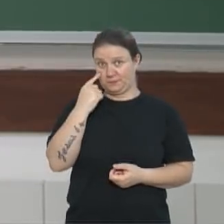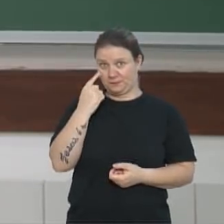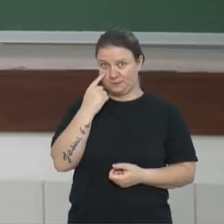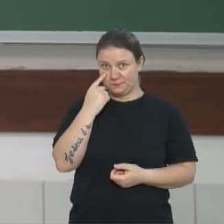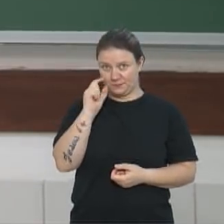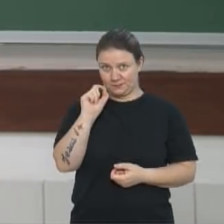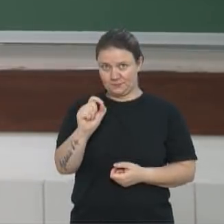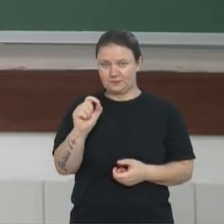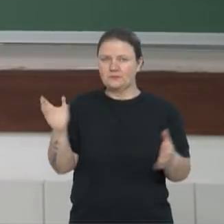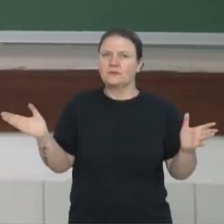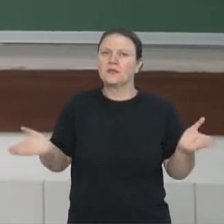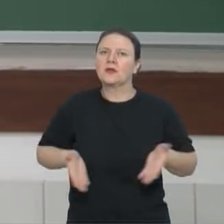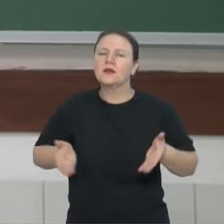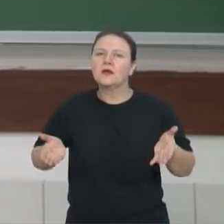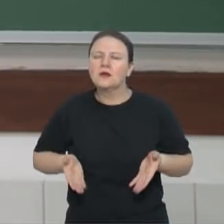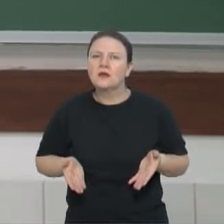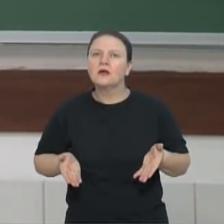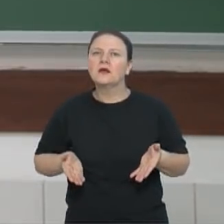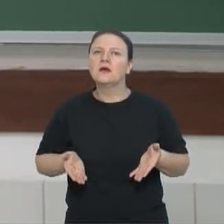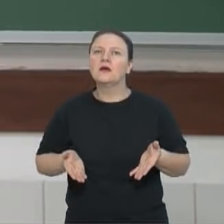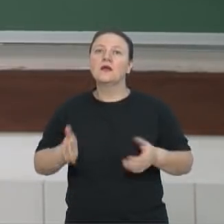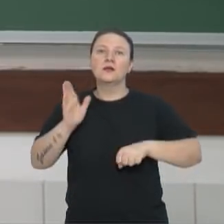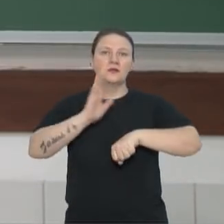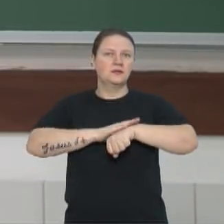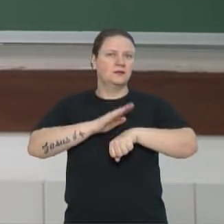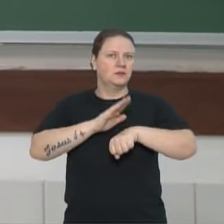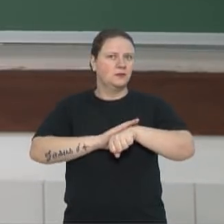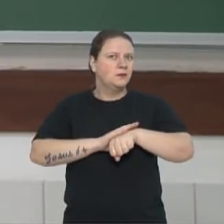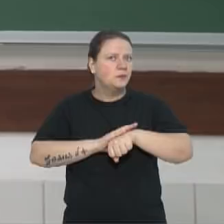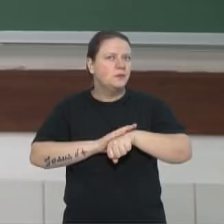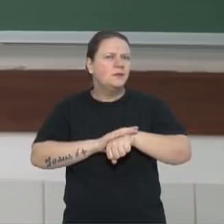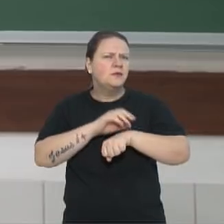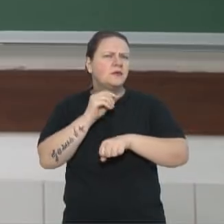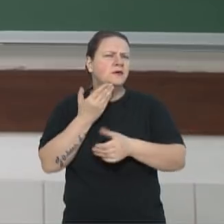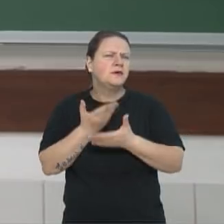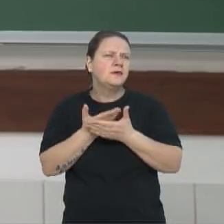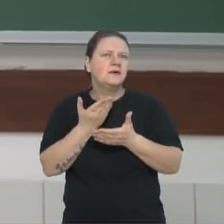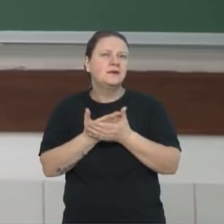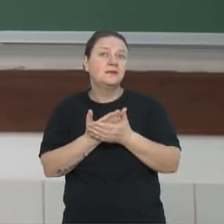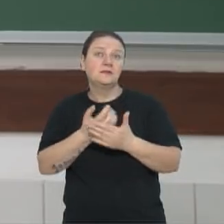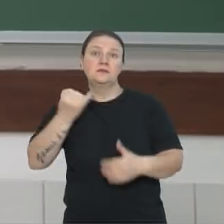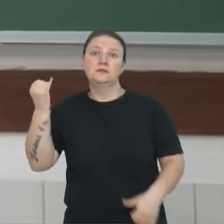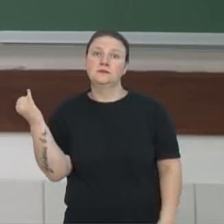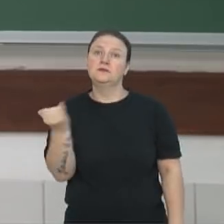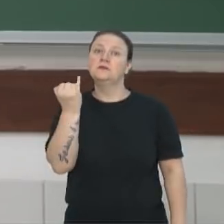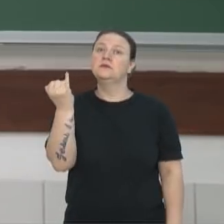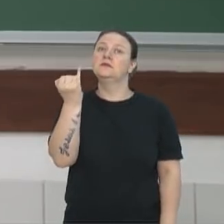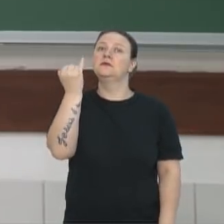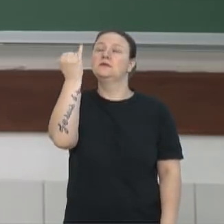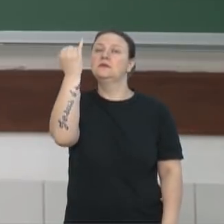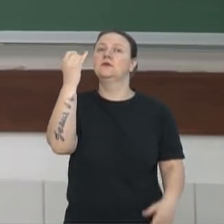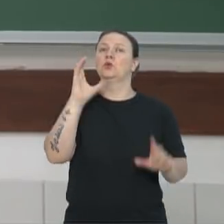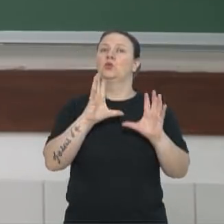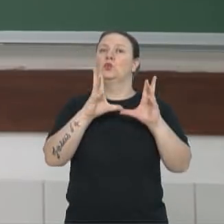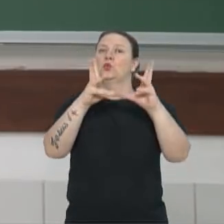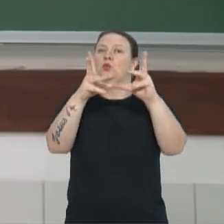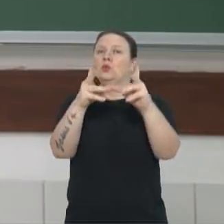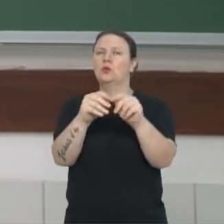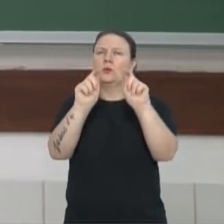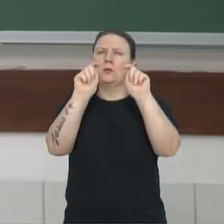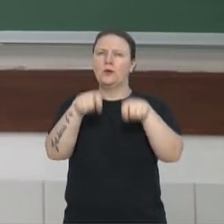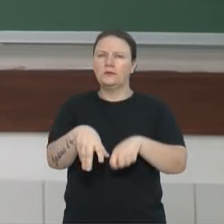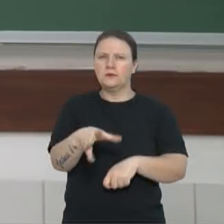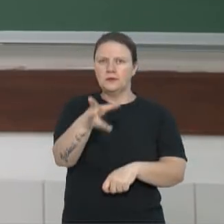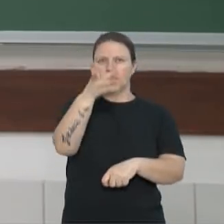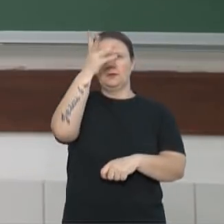só, agora a gente vai para aquele momento da aula que é bem importante que vocês possam